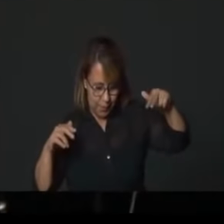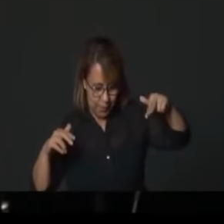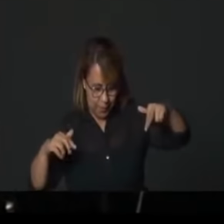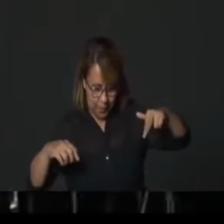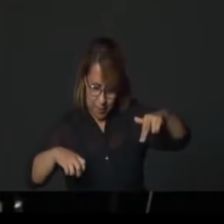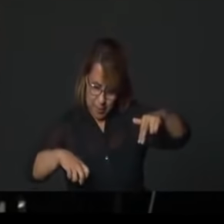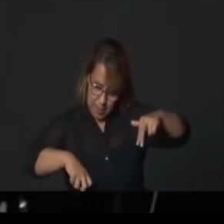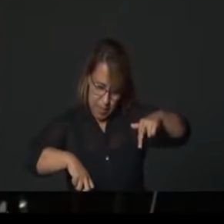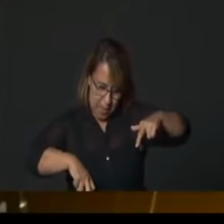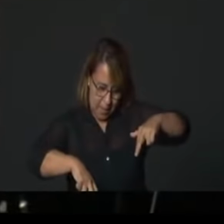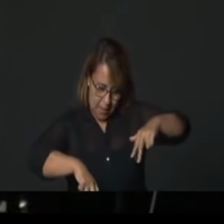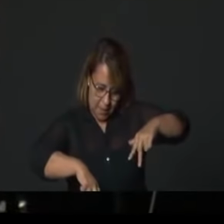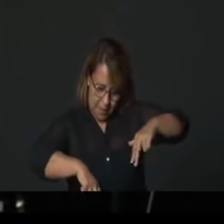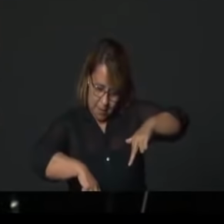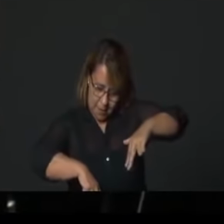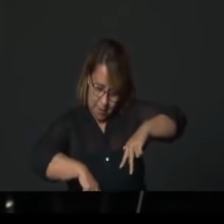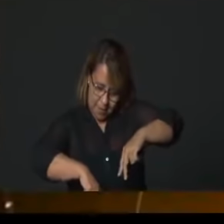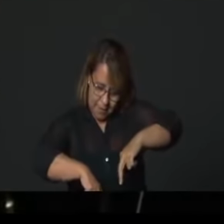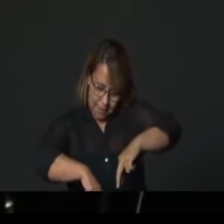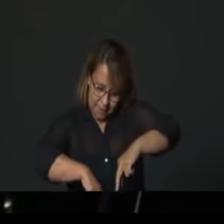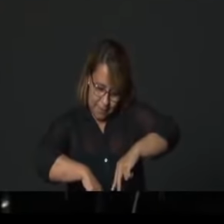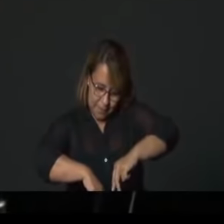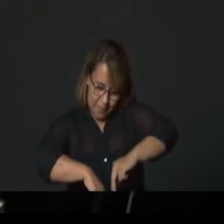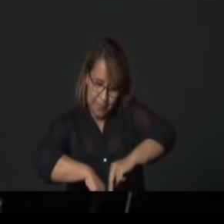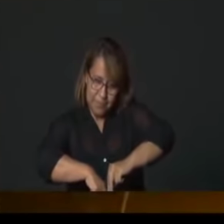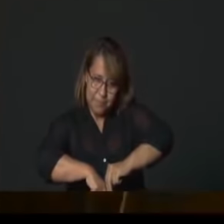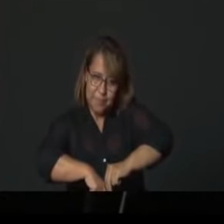no chão não fica.